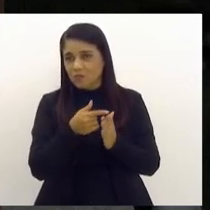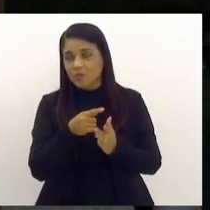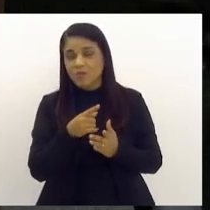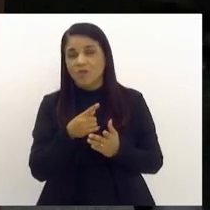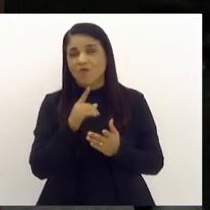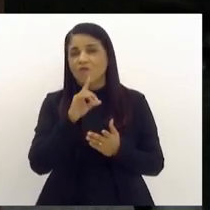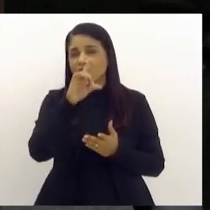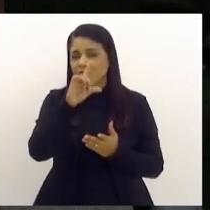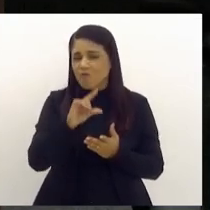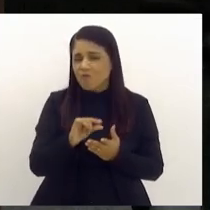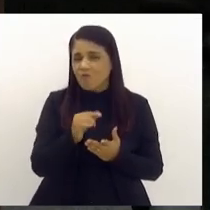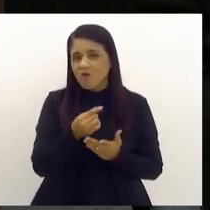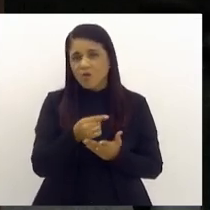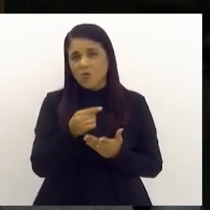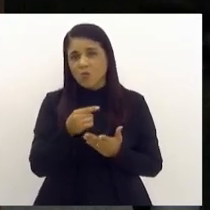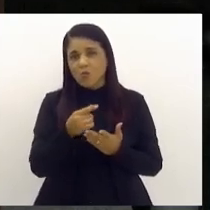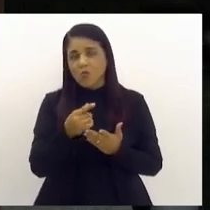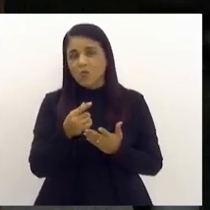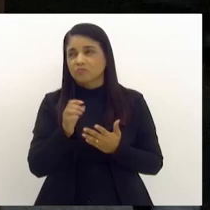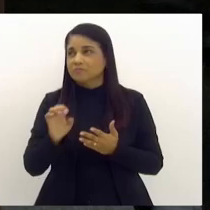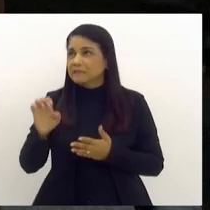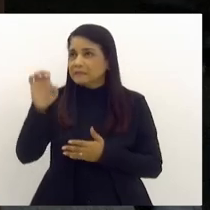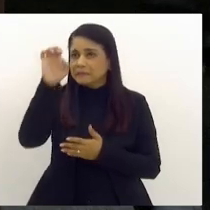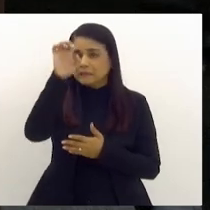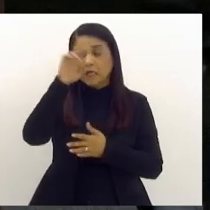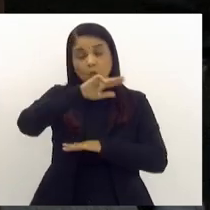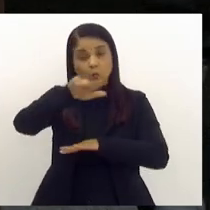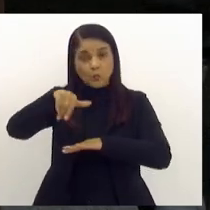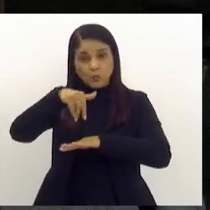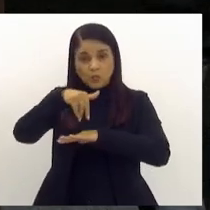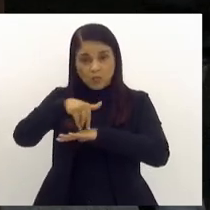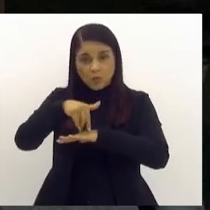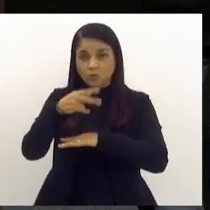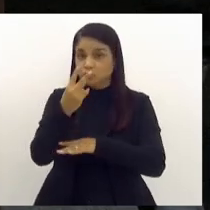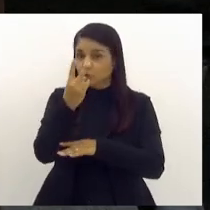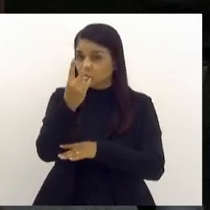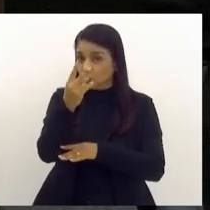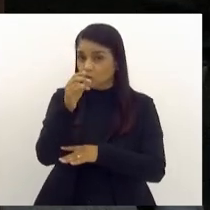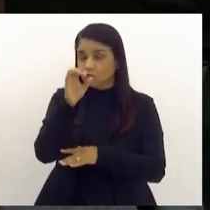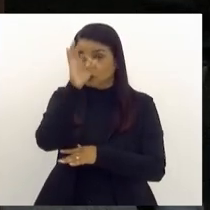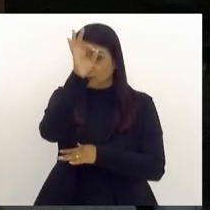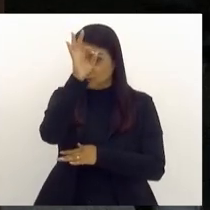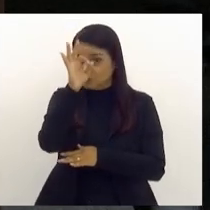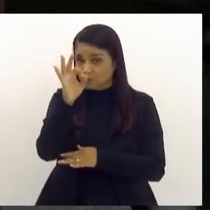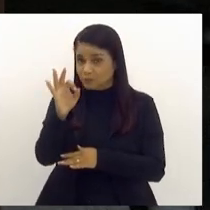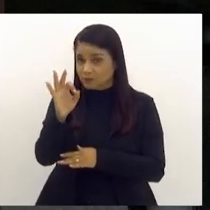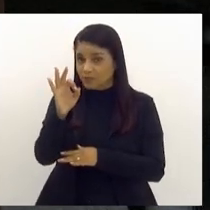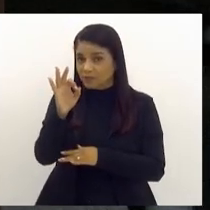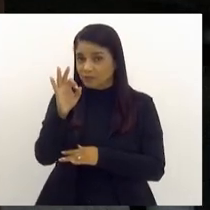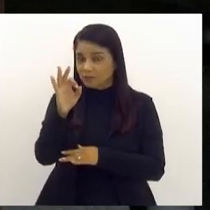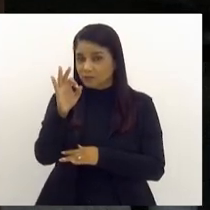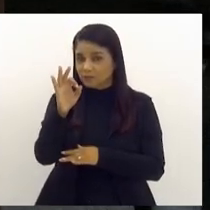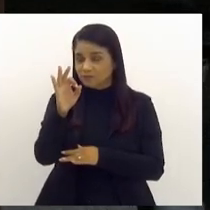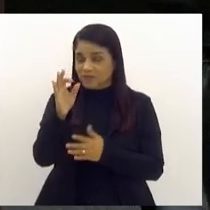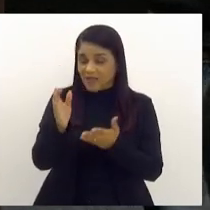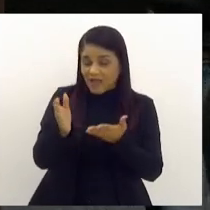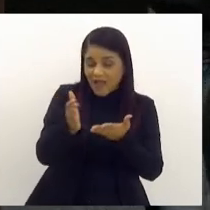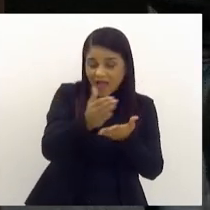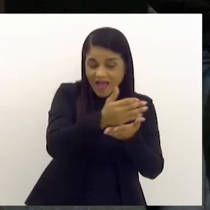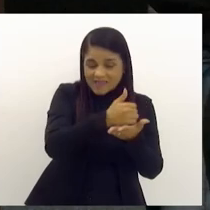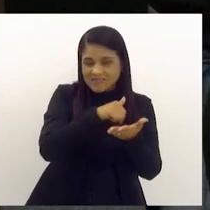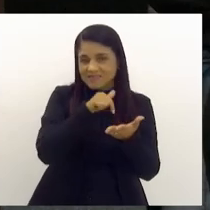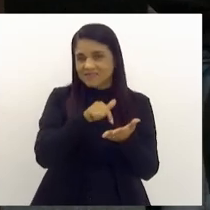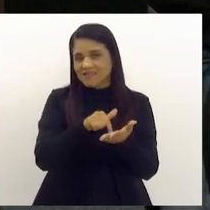nós temos em outros estados e também na União, que prevê 2% sobre a receita corrente